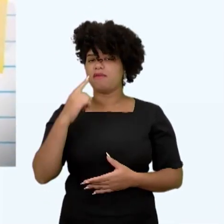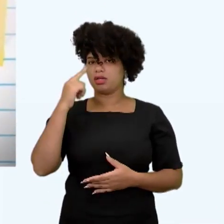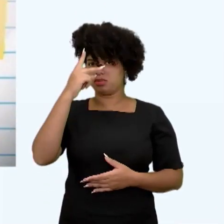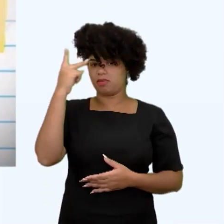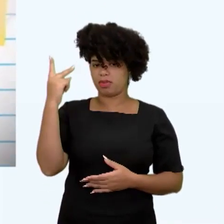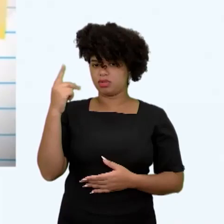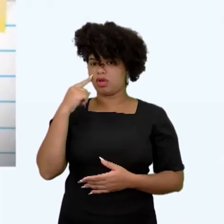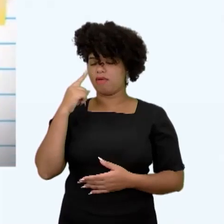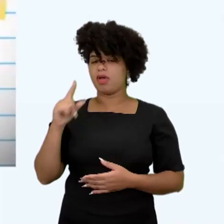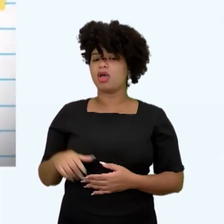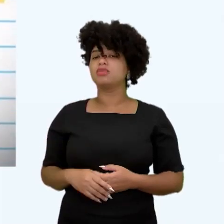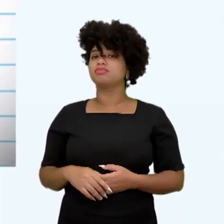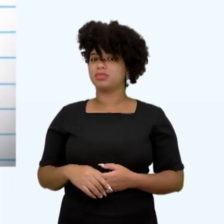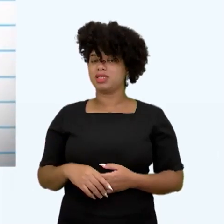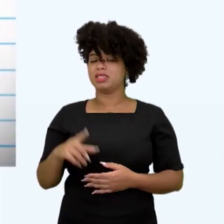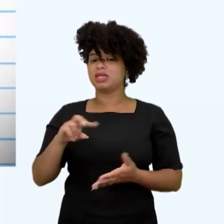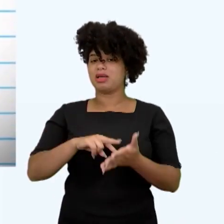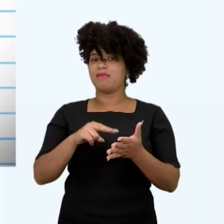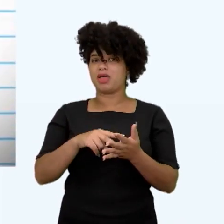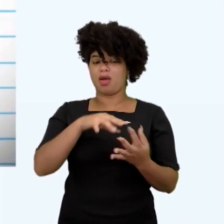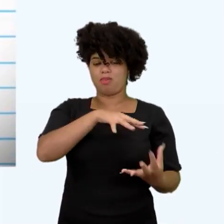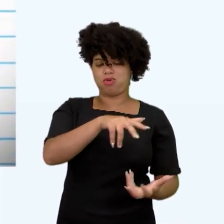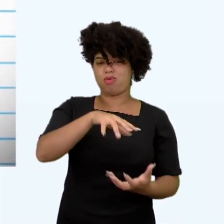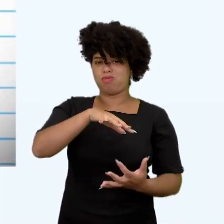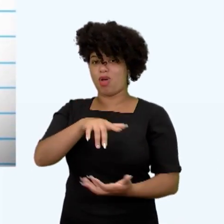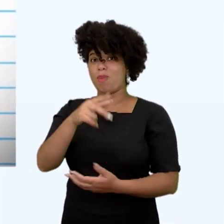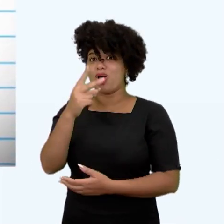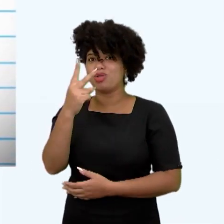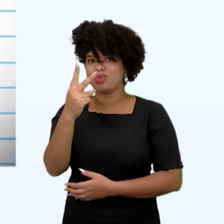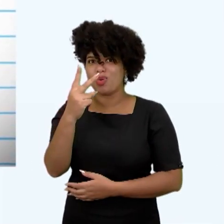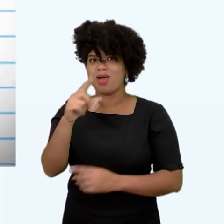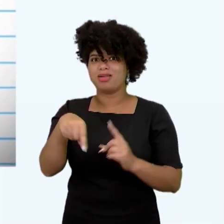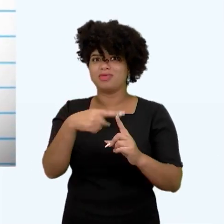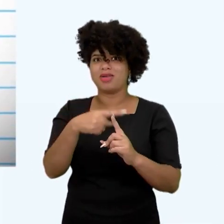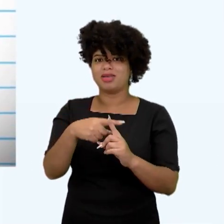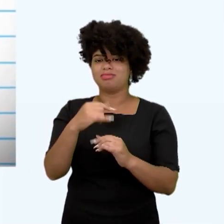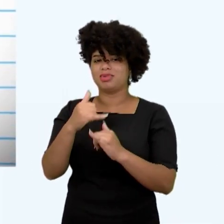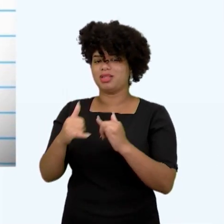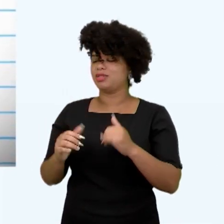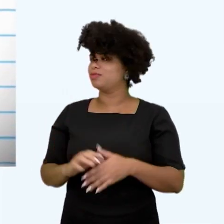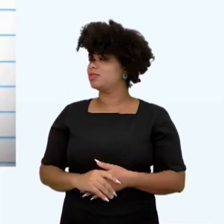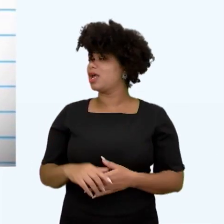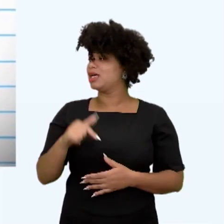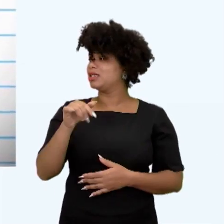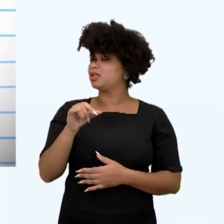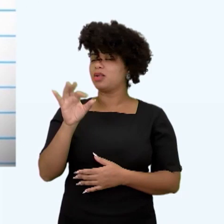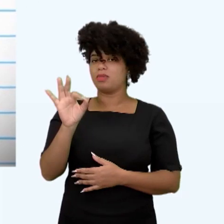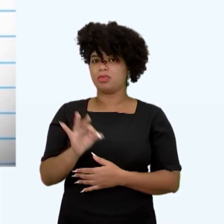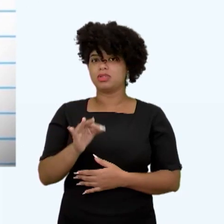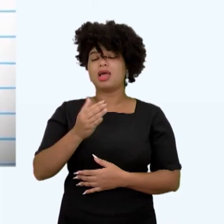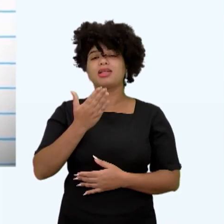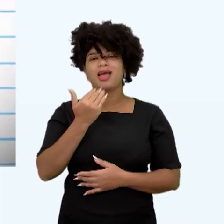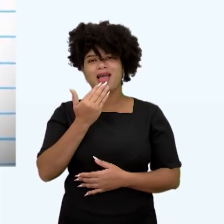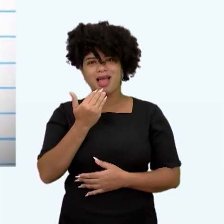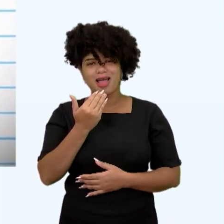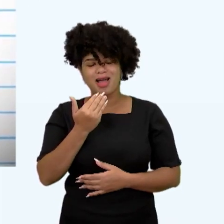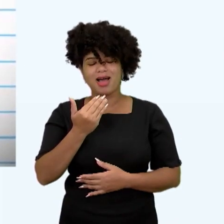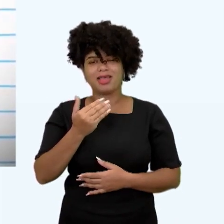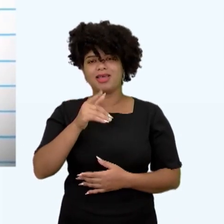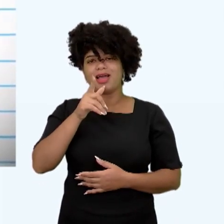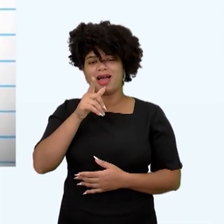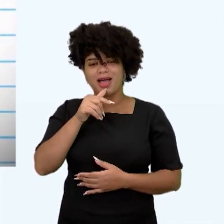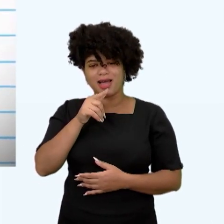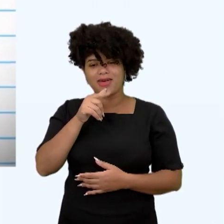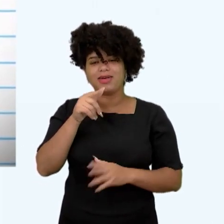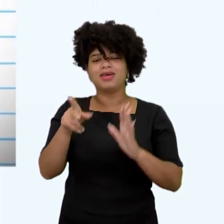de 2,5 vezes a população mundial. Aproximadamente 70% da água doce consumida no mundo é utilizada no processo